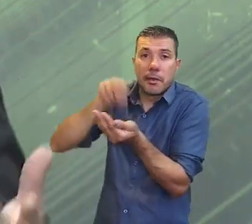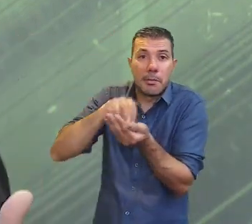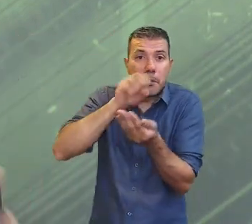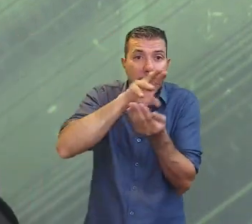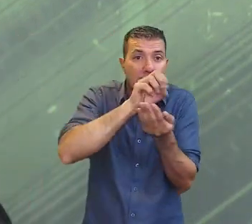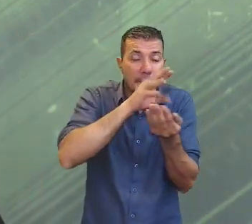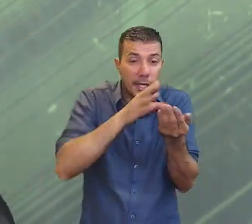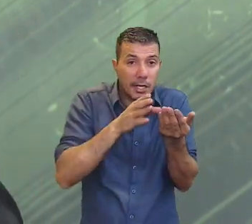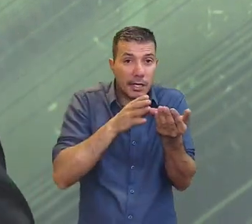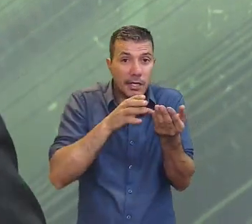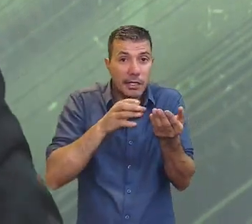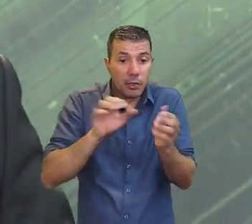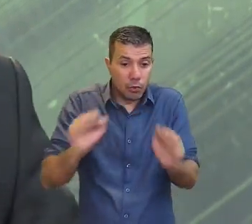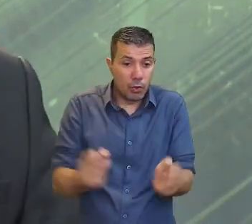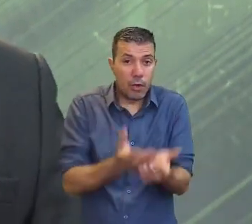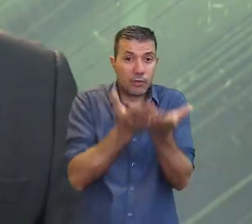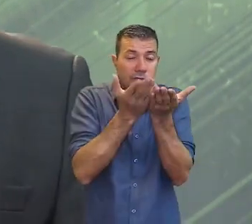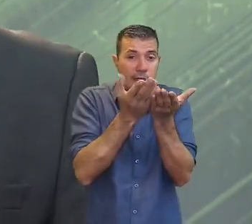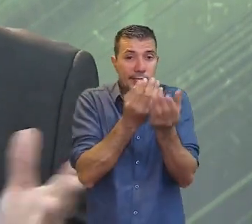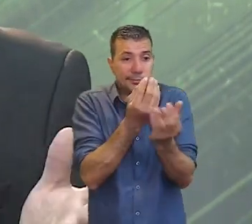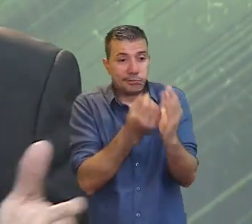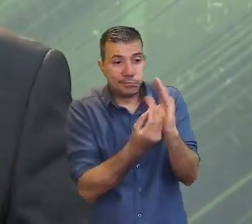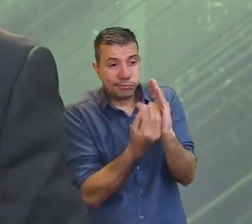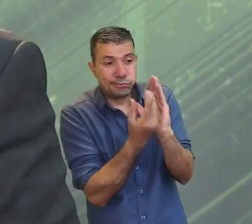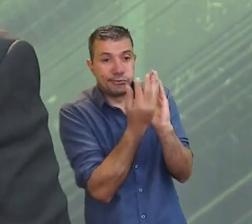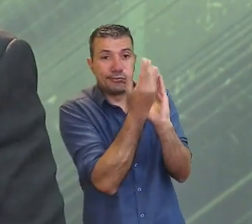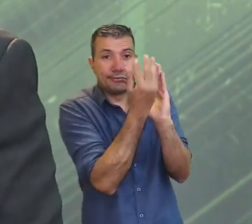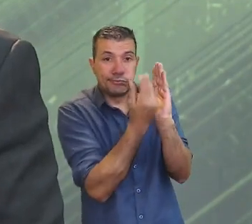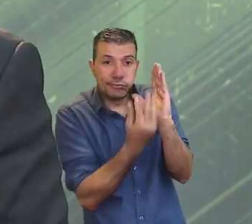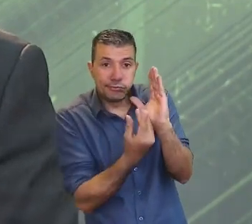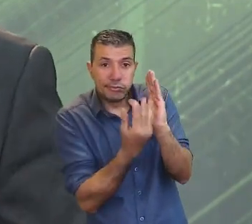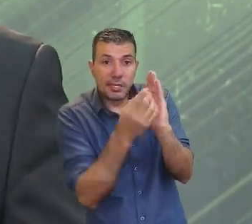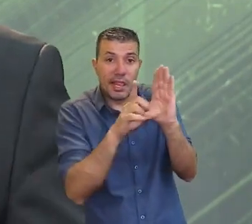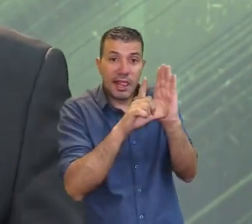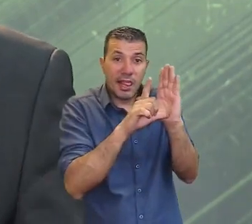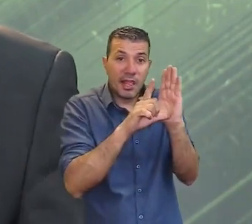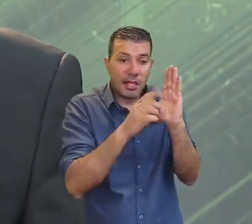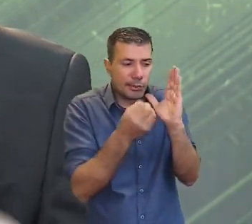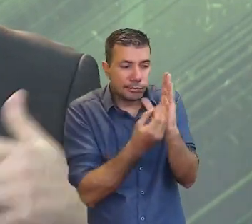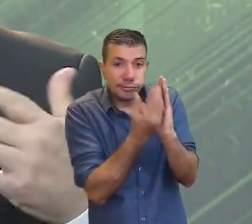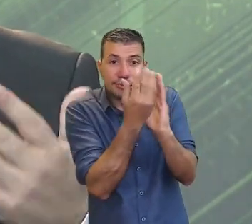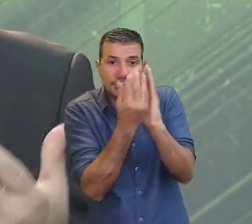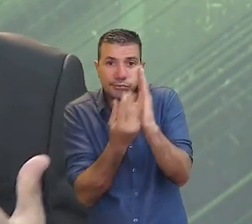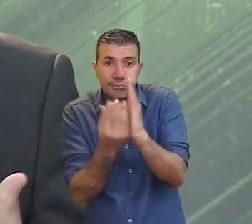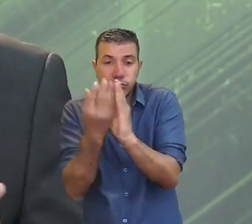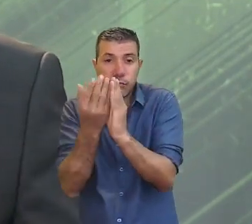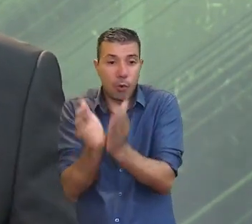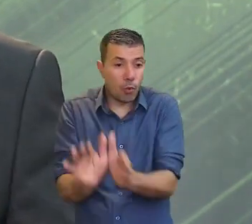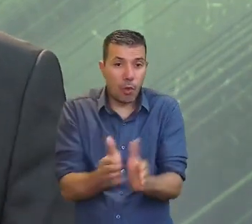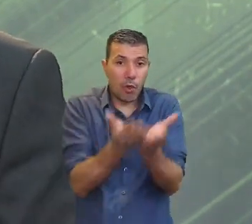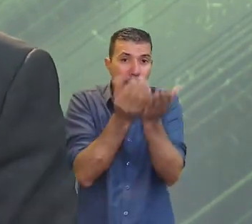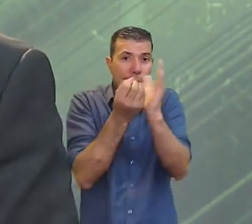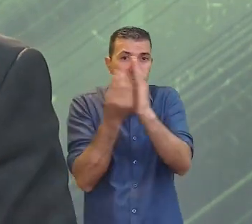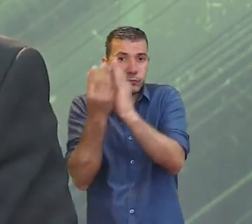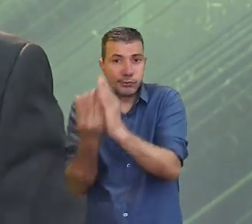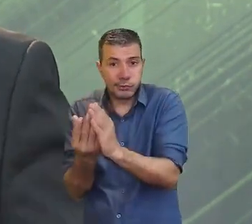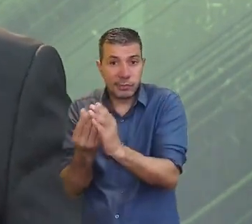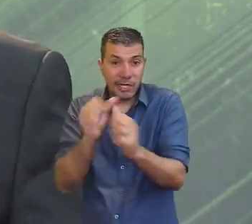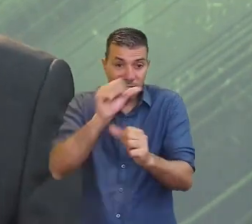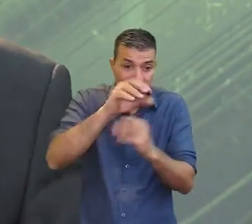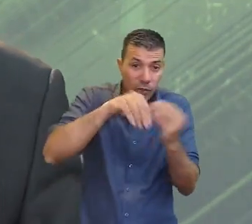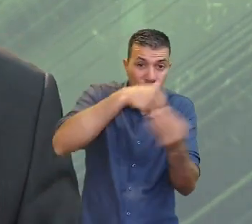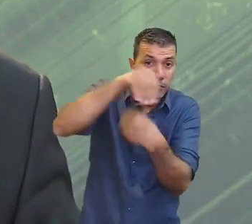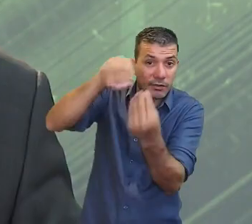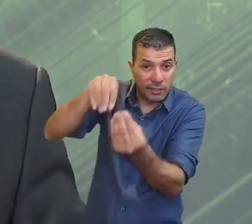a gente conhece como altar de incenso. A referência bíblica seria Levíticos capítulo 4, 5 a 7. Este era o princípio de transferência do pecado